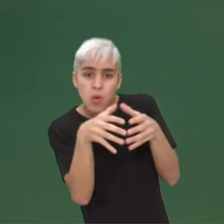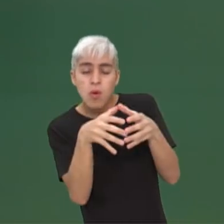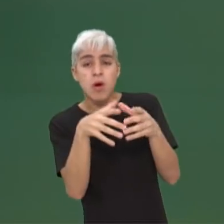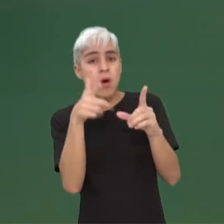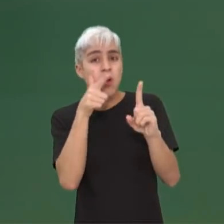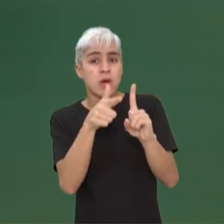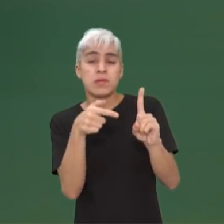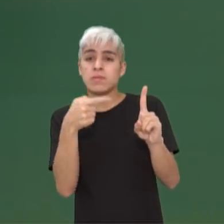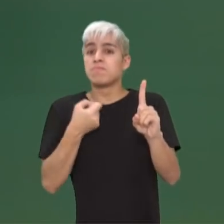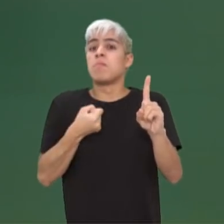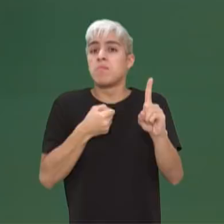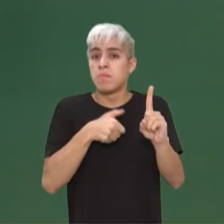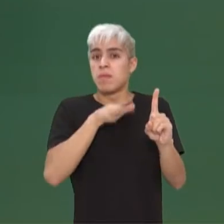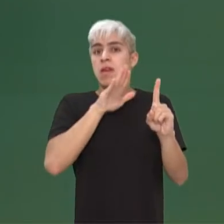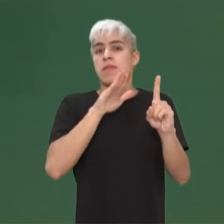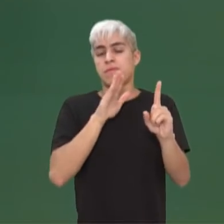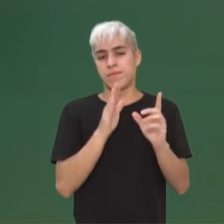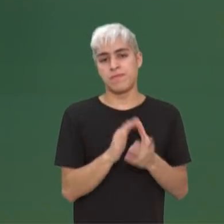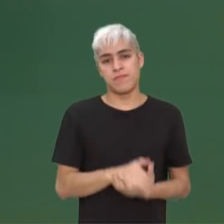durante o esporte.